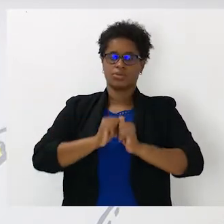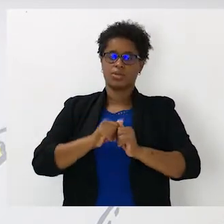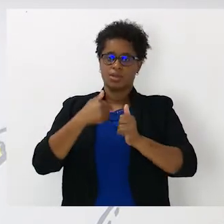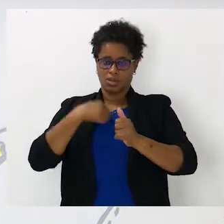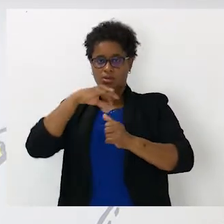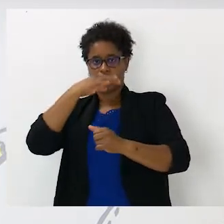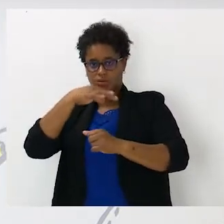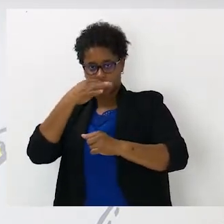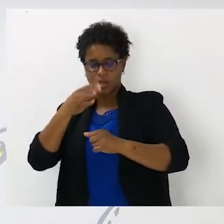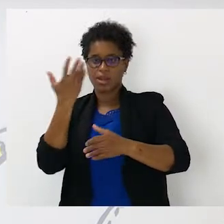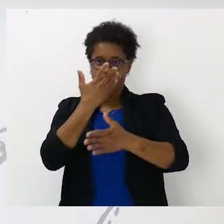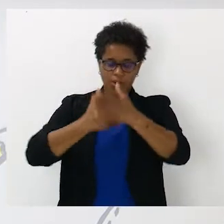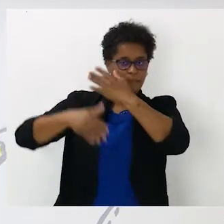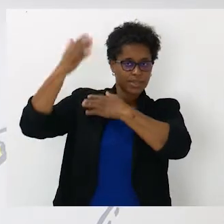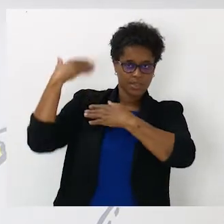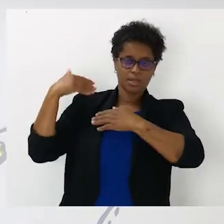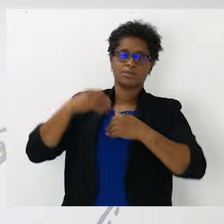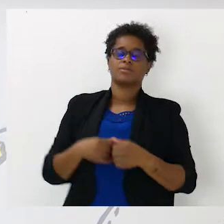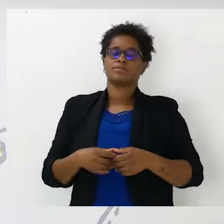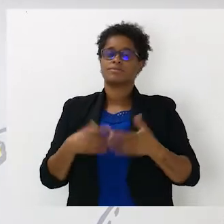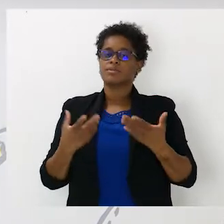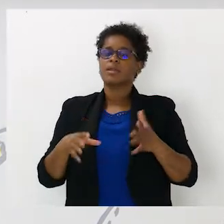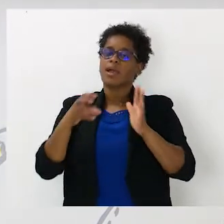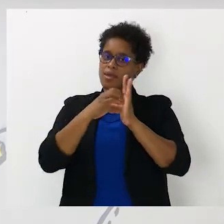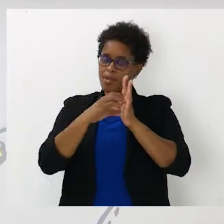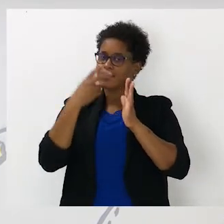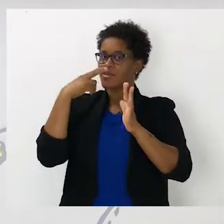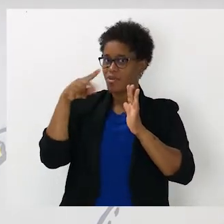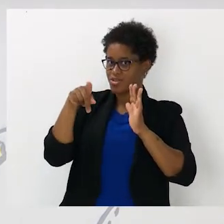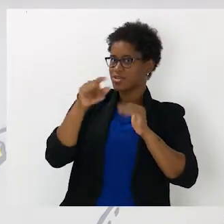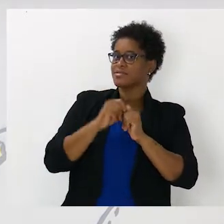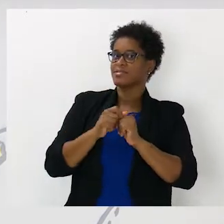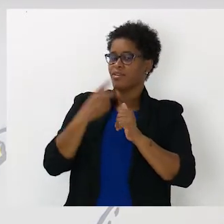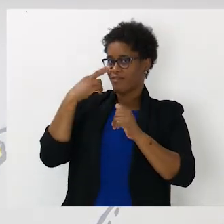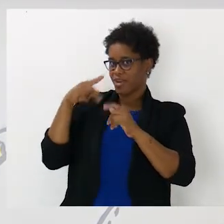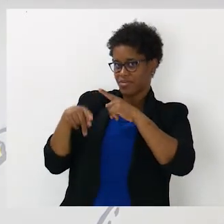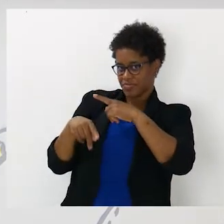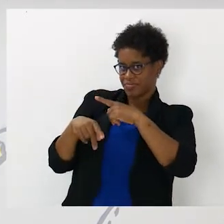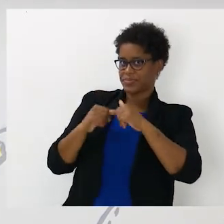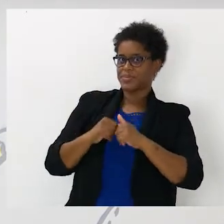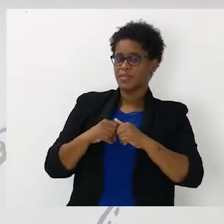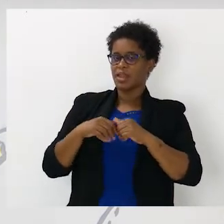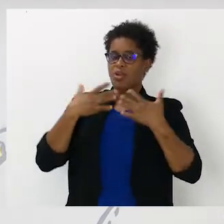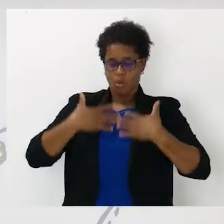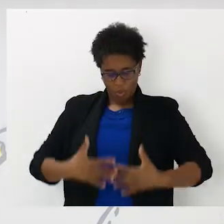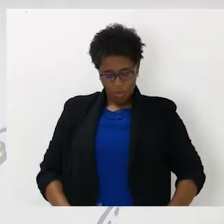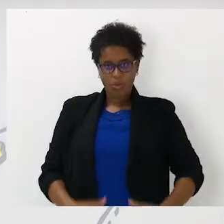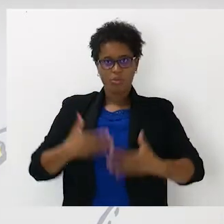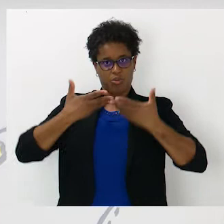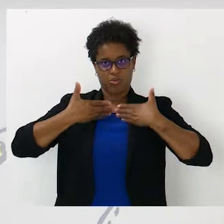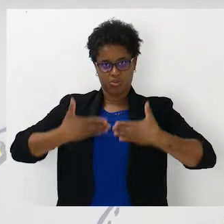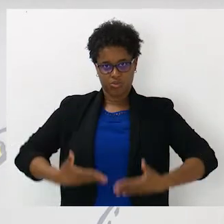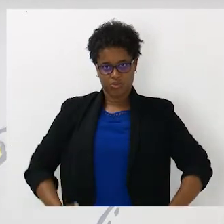vos referenciei na aula passada. Portanto, a imagem mostra. Vejam, corpo